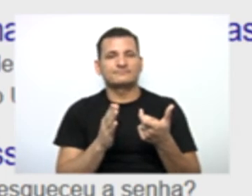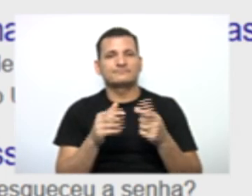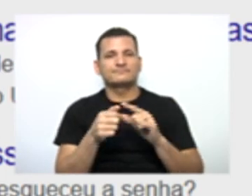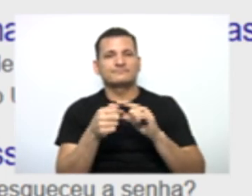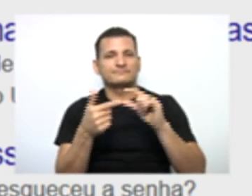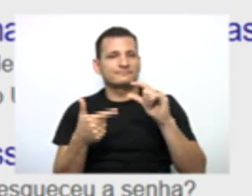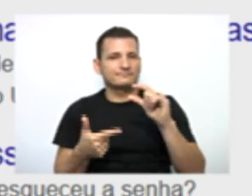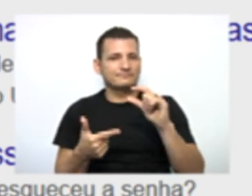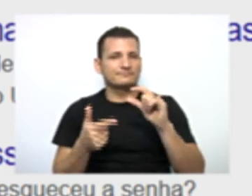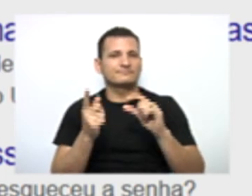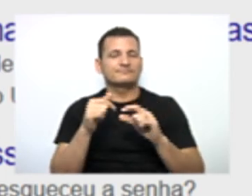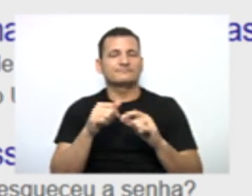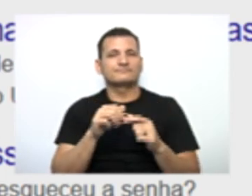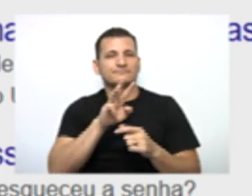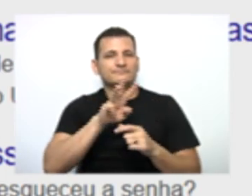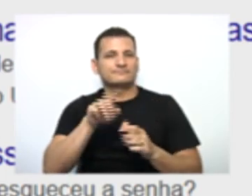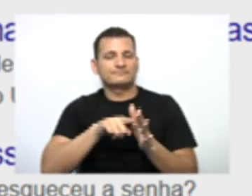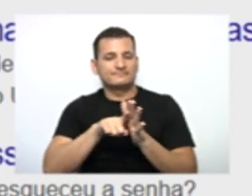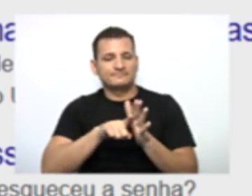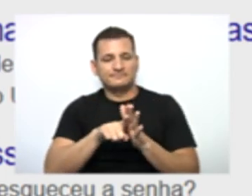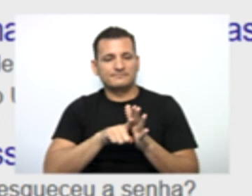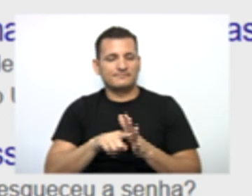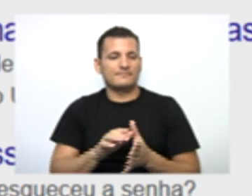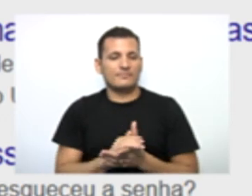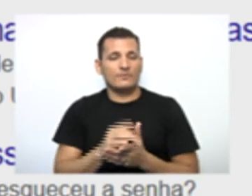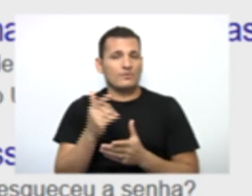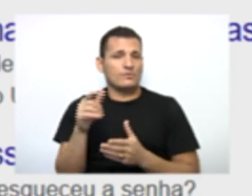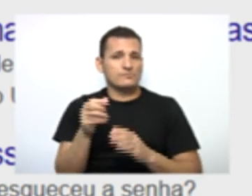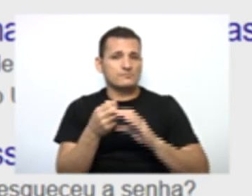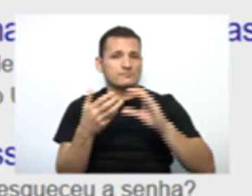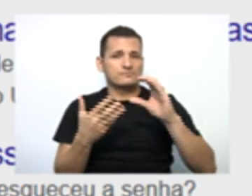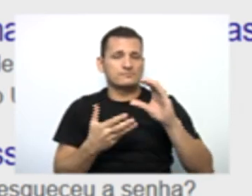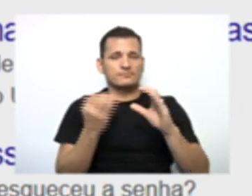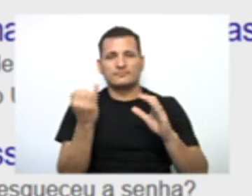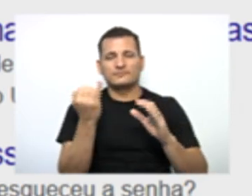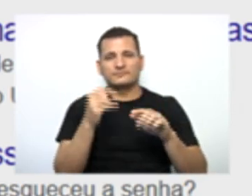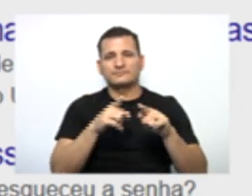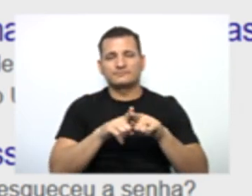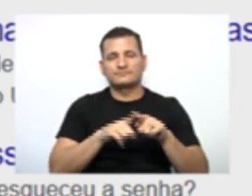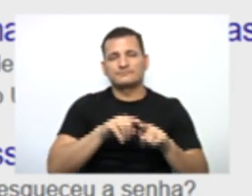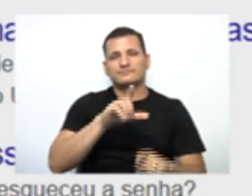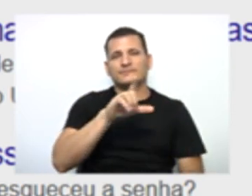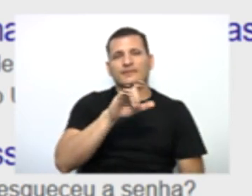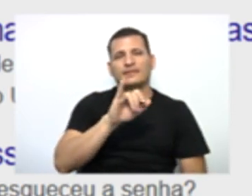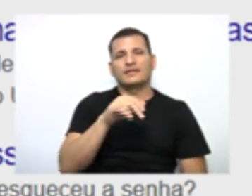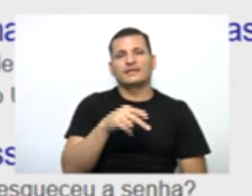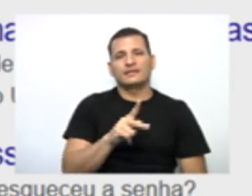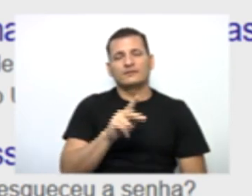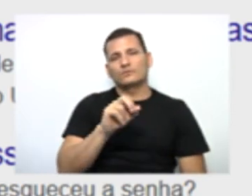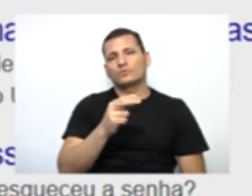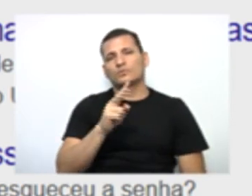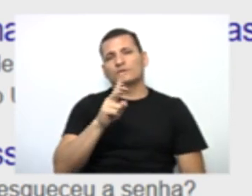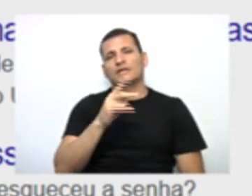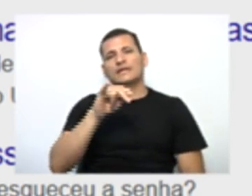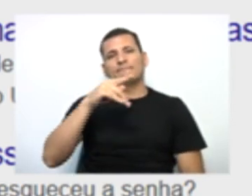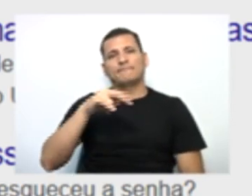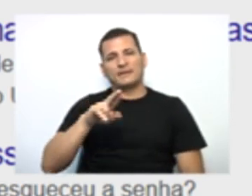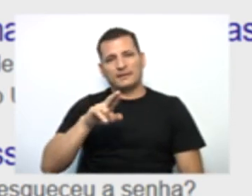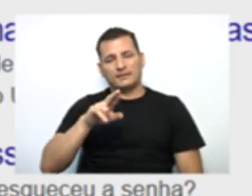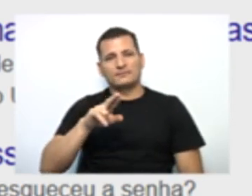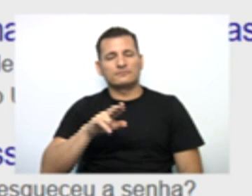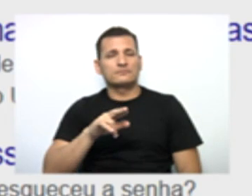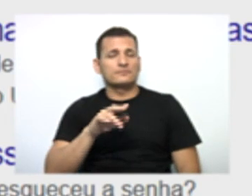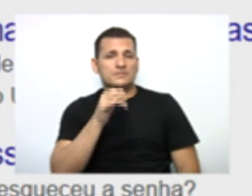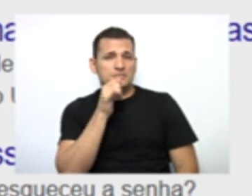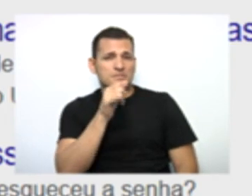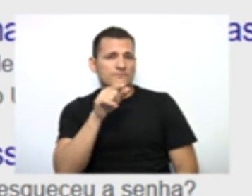Google, que é o site de pesquisa. Outra característica importante de link e hiperlink é que quando você ainda não clicou